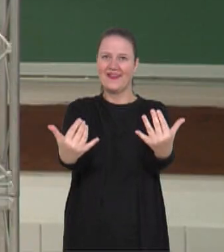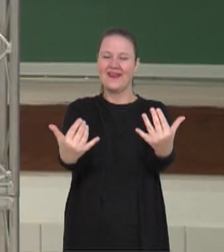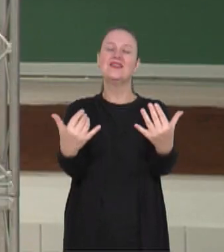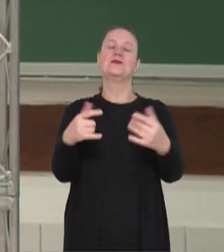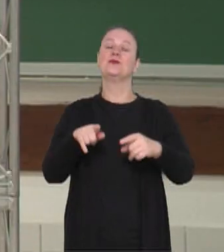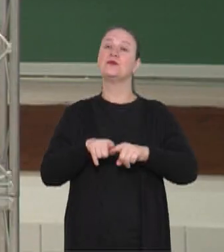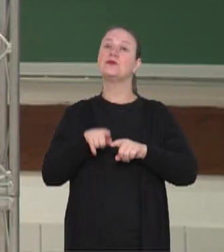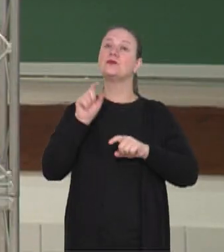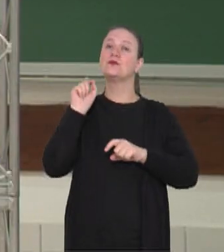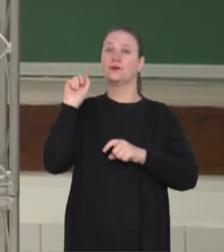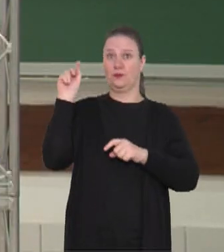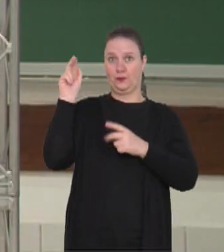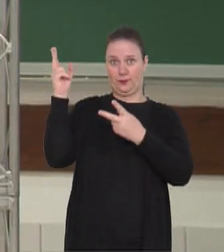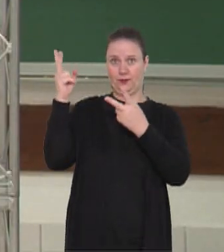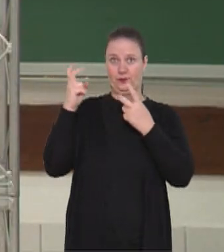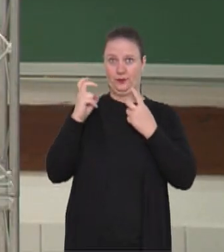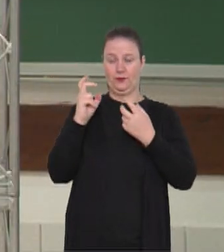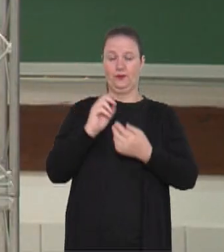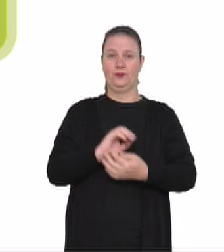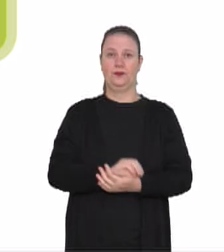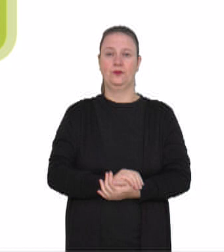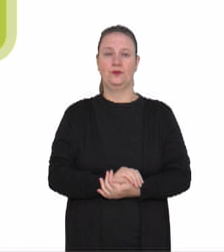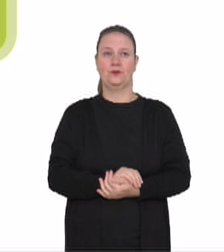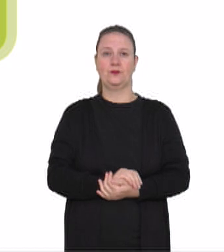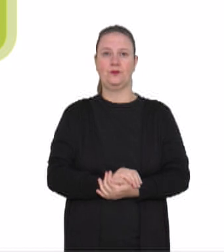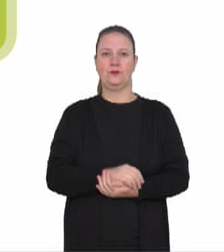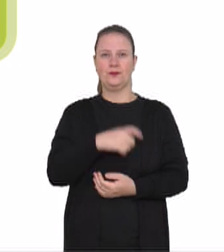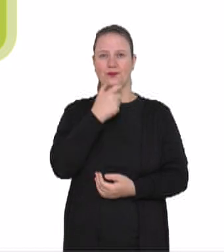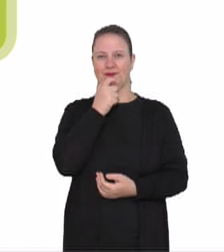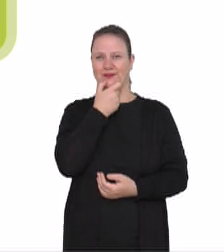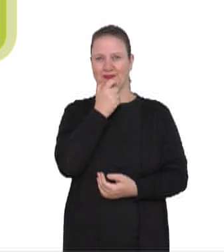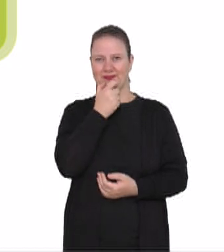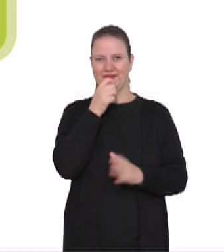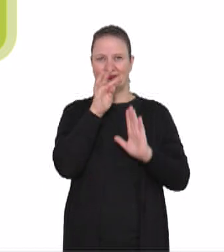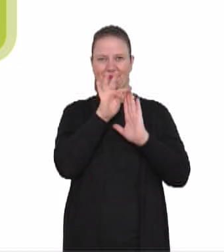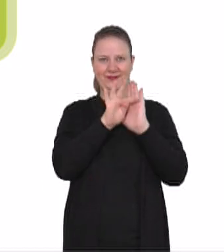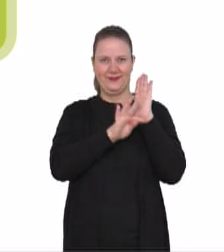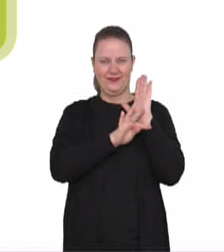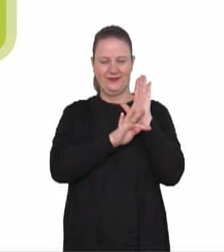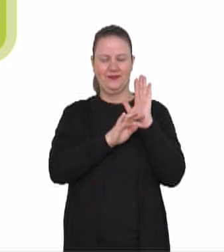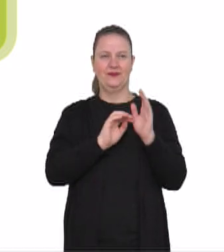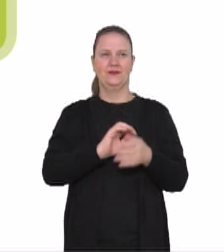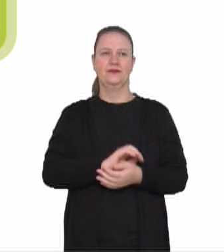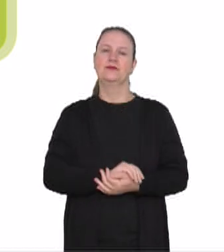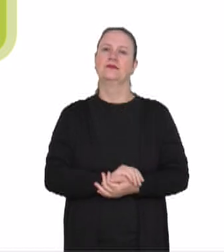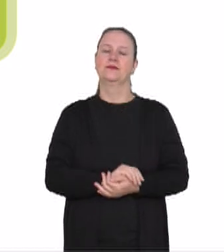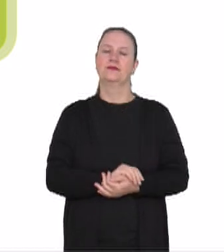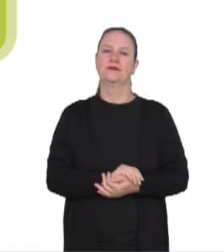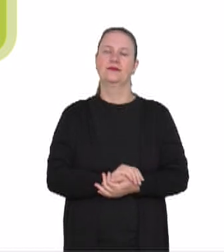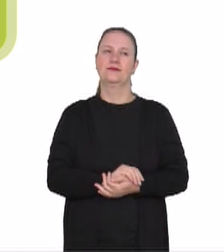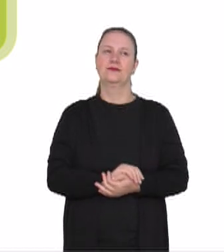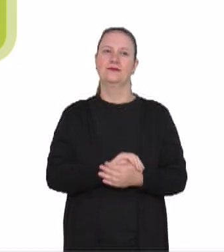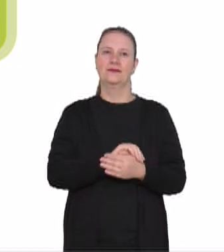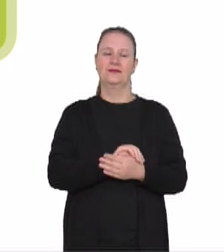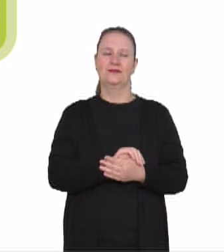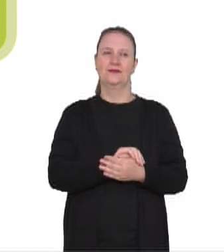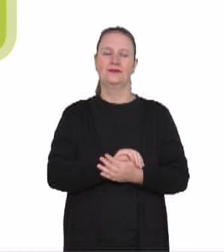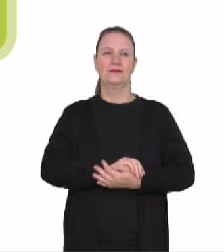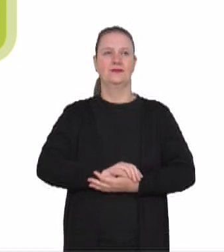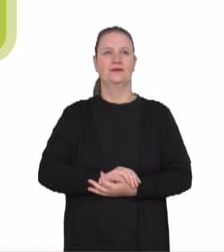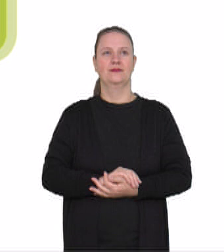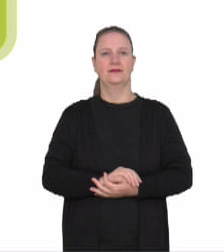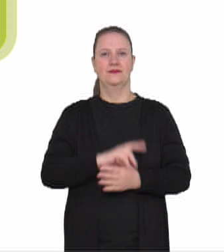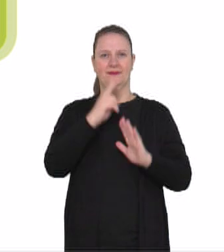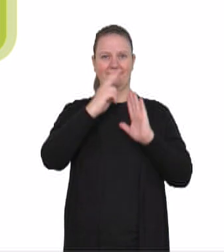o nosso Echo Fact diz: water butts are available from your local council. Using rainwater on your garden